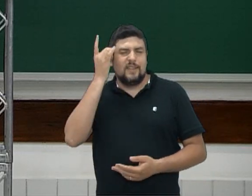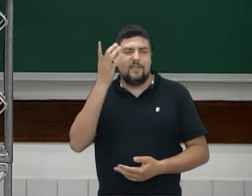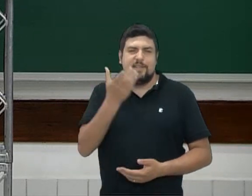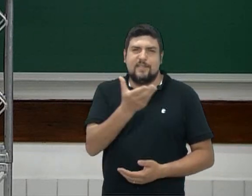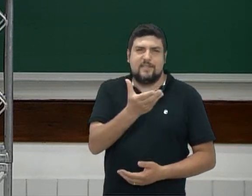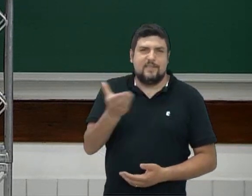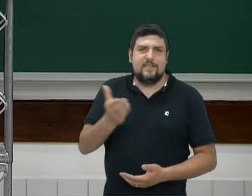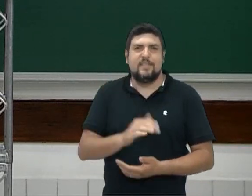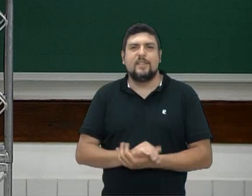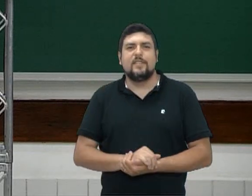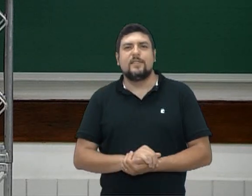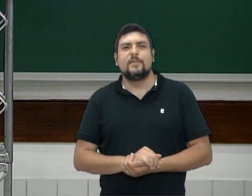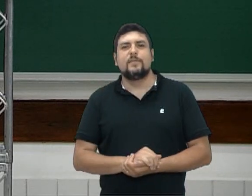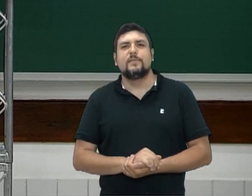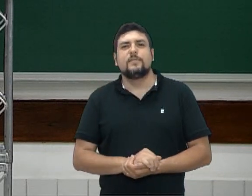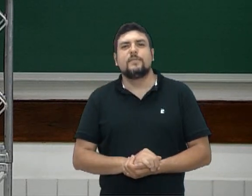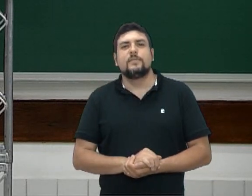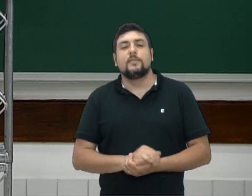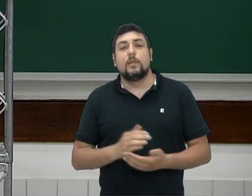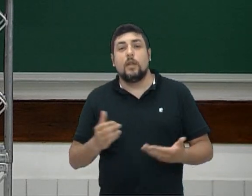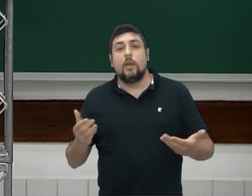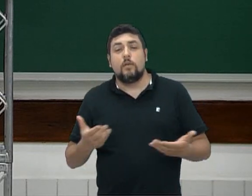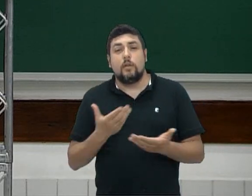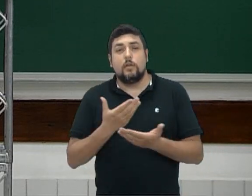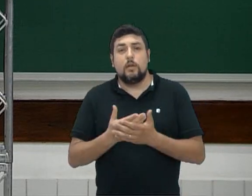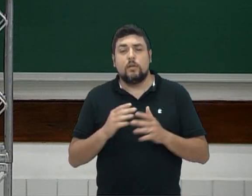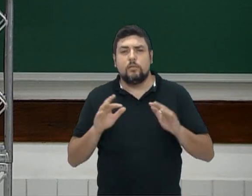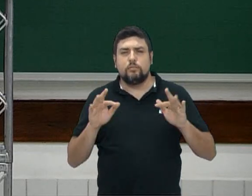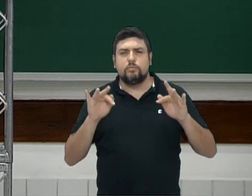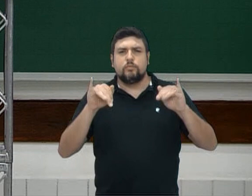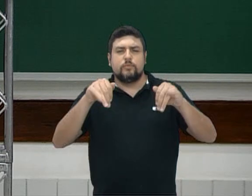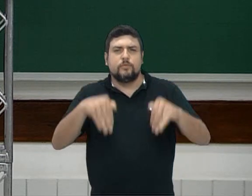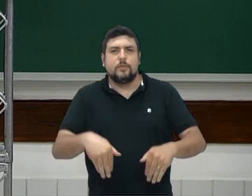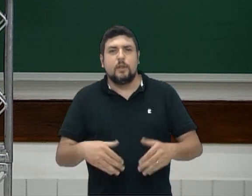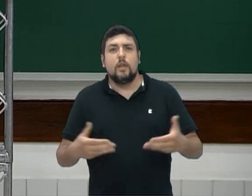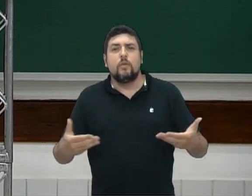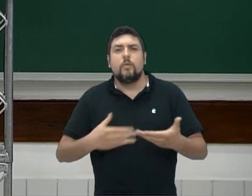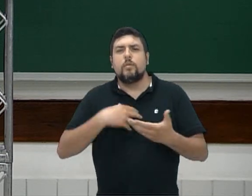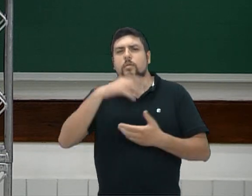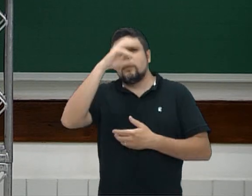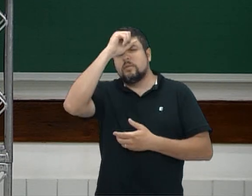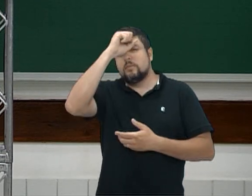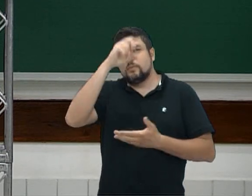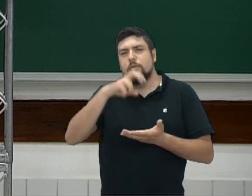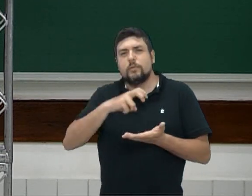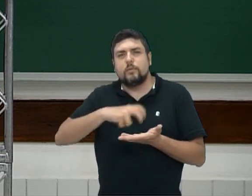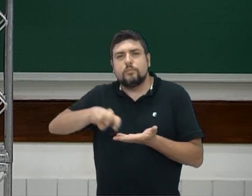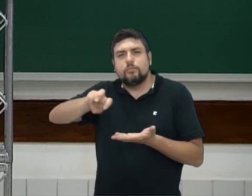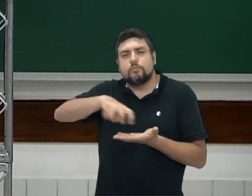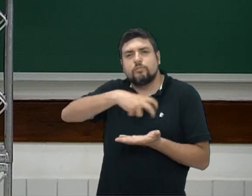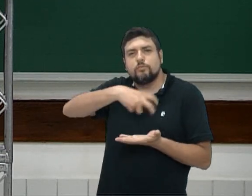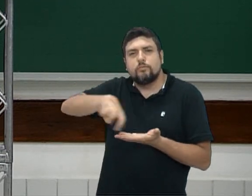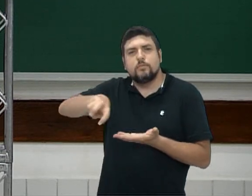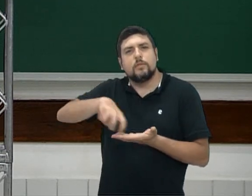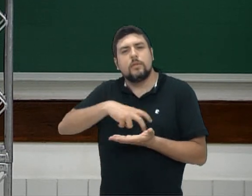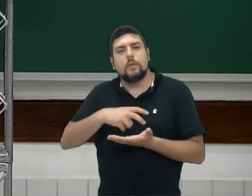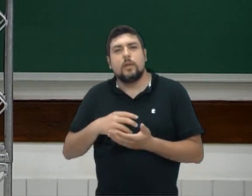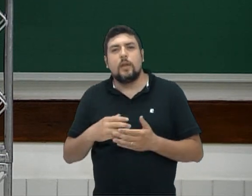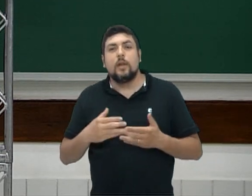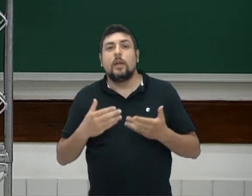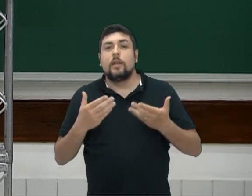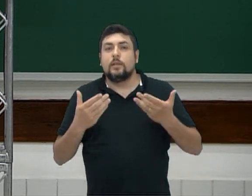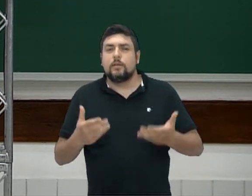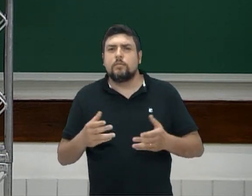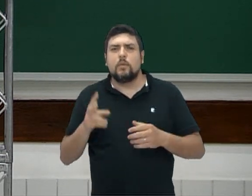tá? Então, encerramos a aula por aqui. Então, hoje aprendemos um pouco sobre o skate. Vimos aí basicamente quase